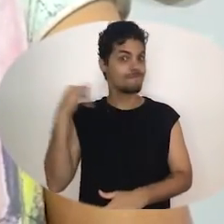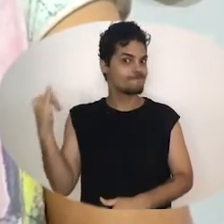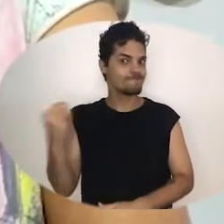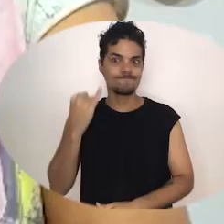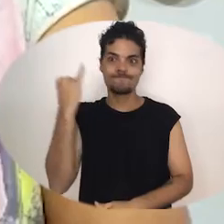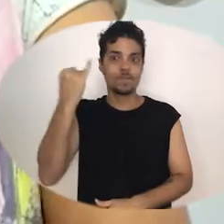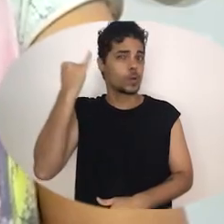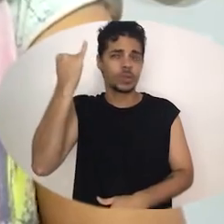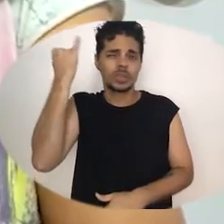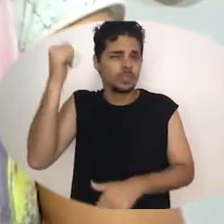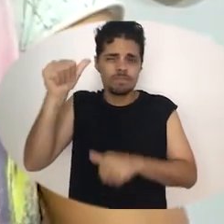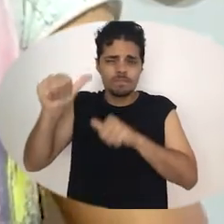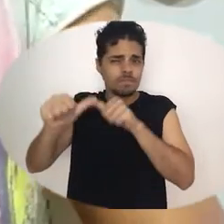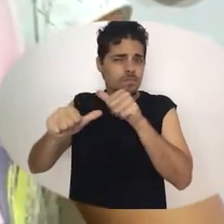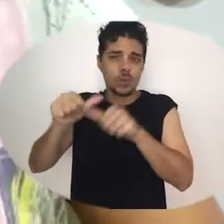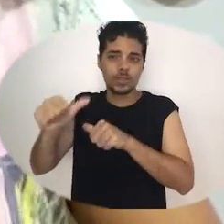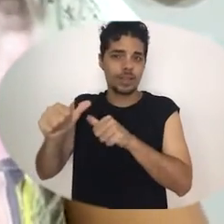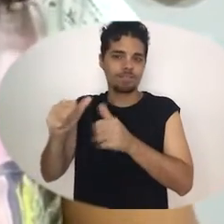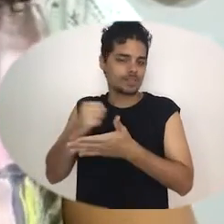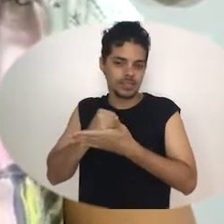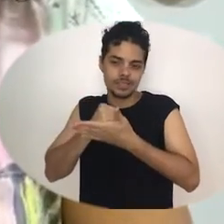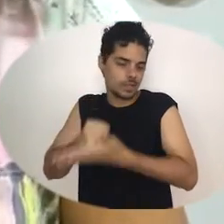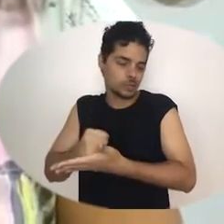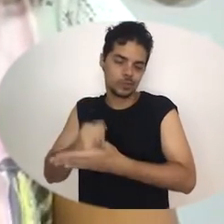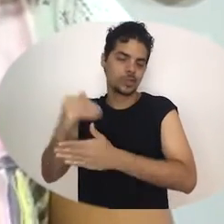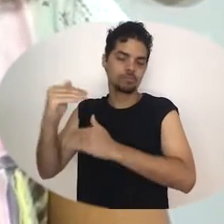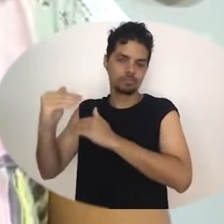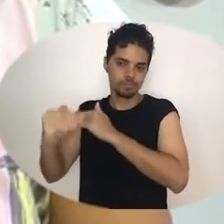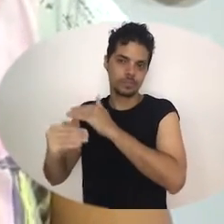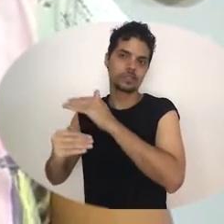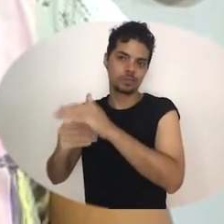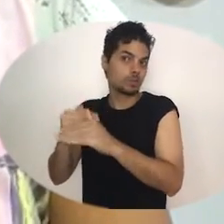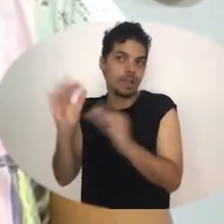é essencialmente lidar